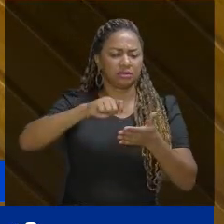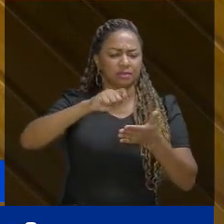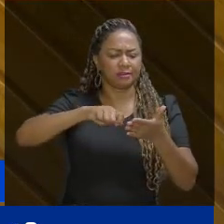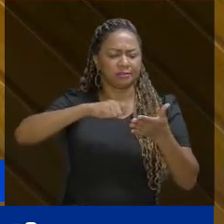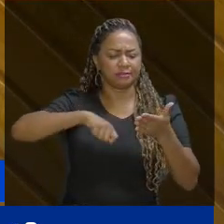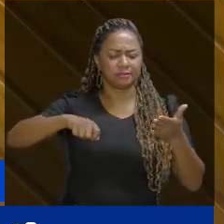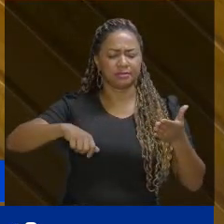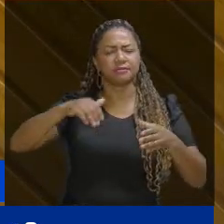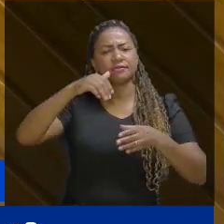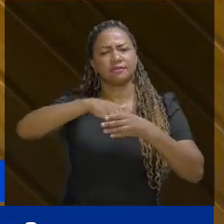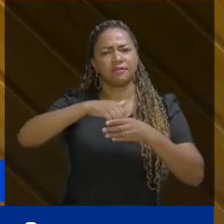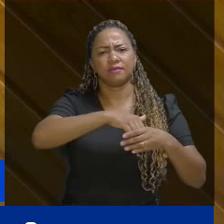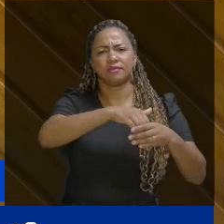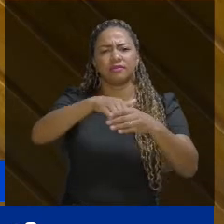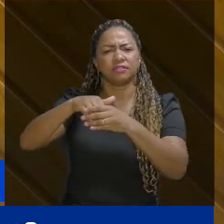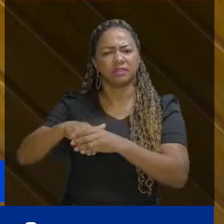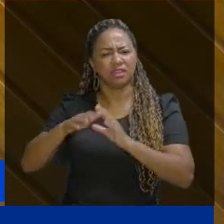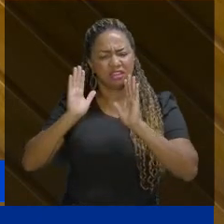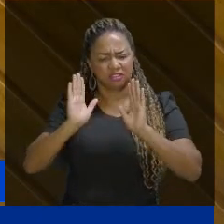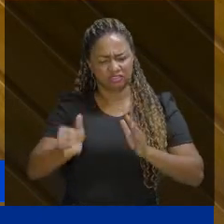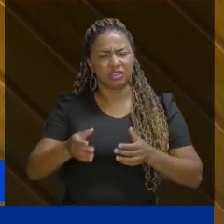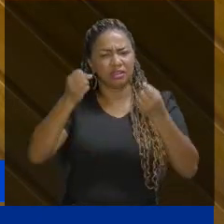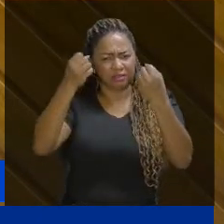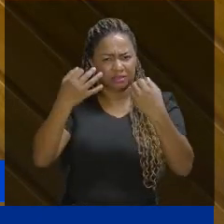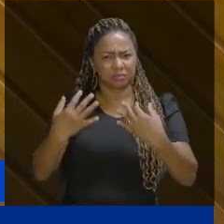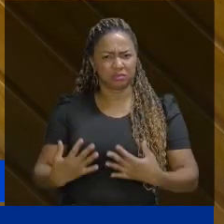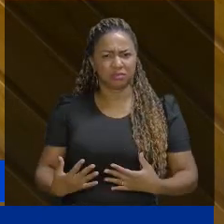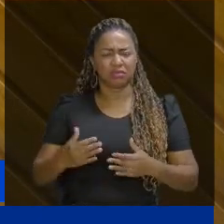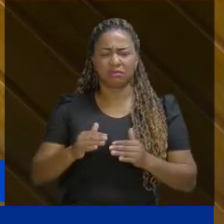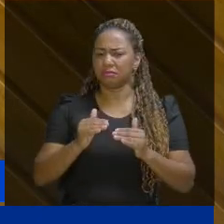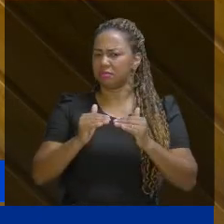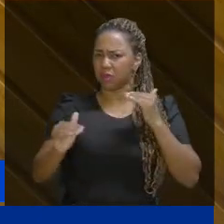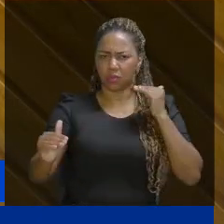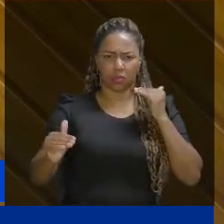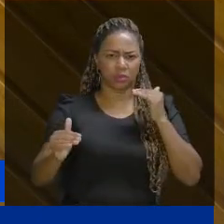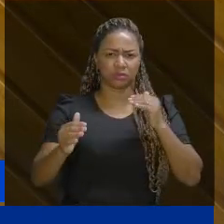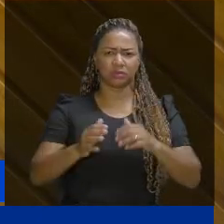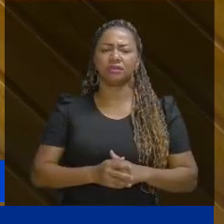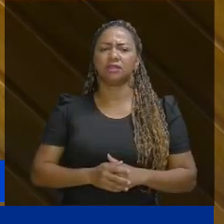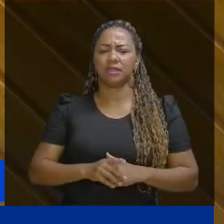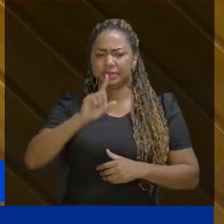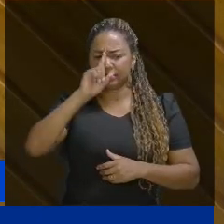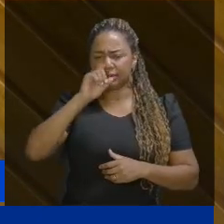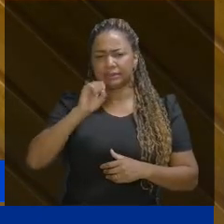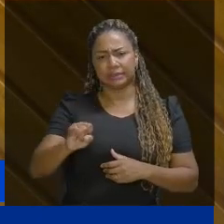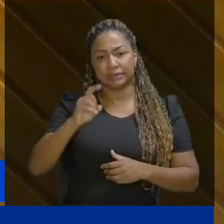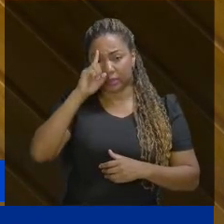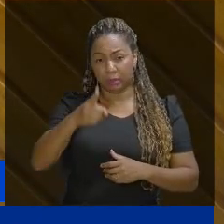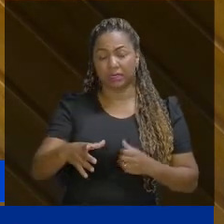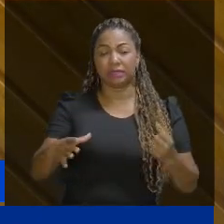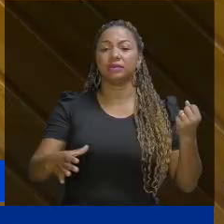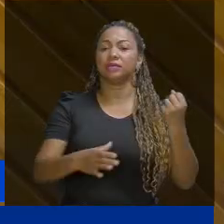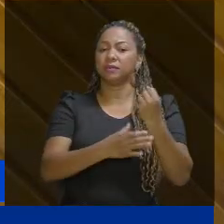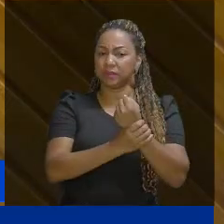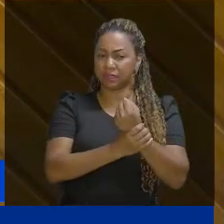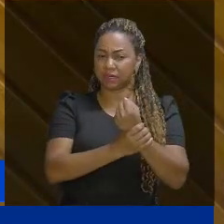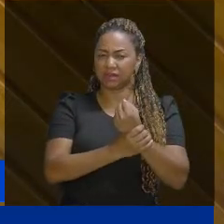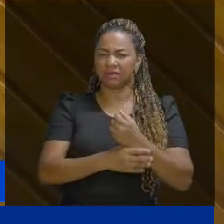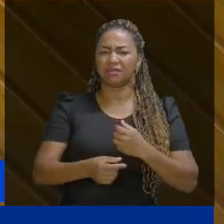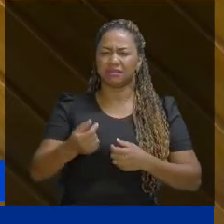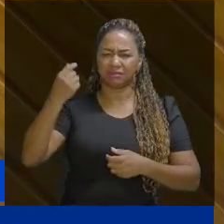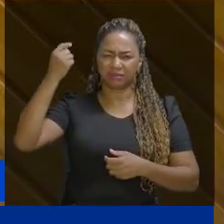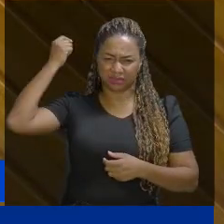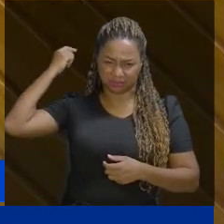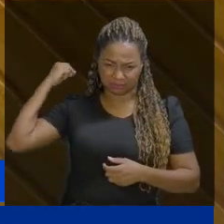voto no acórdão, já se pronunciou lá. E eu concordo. Se o mandado de segurança fosse, naquela